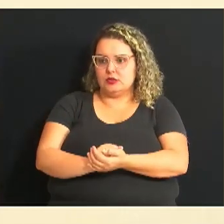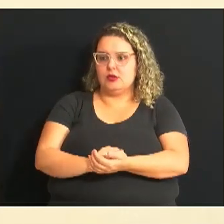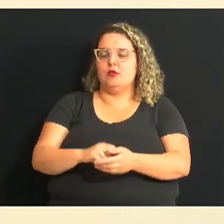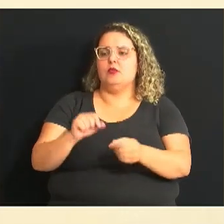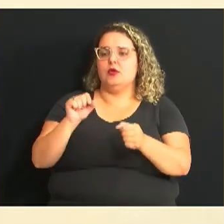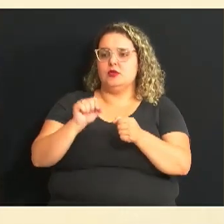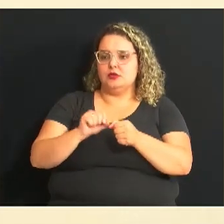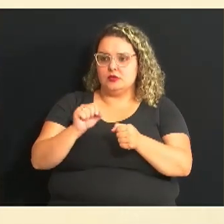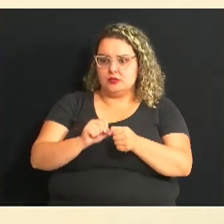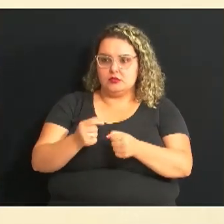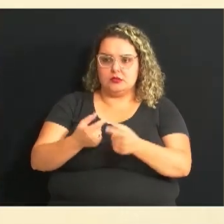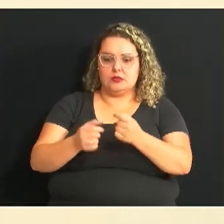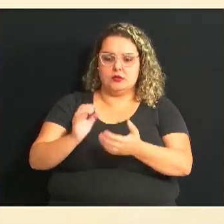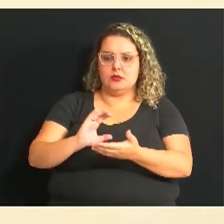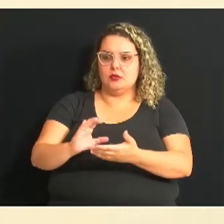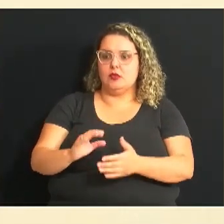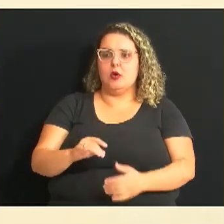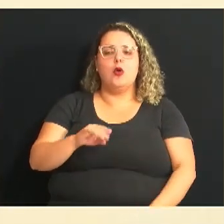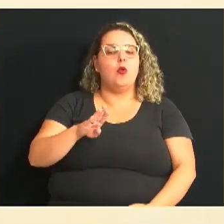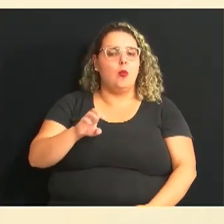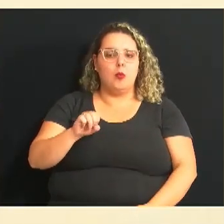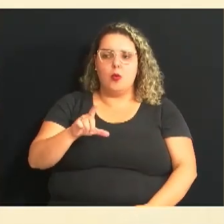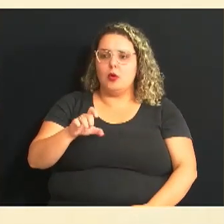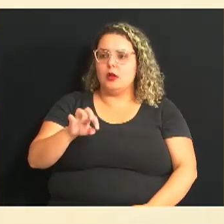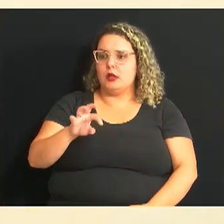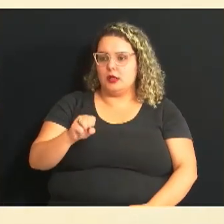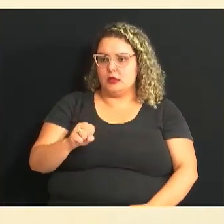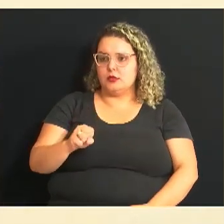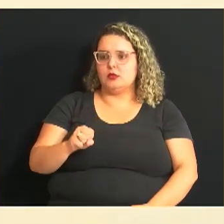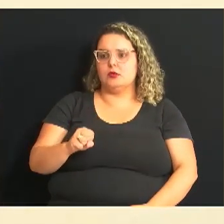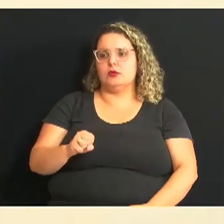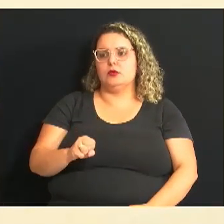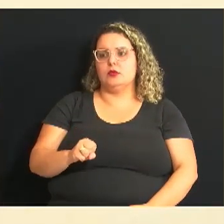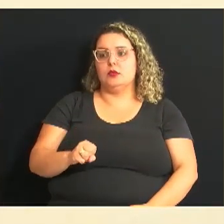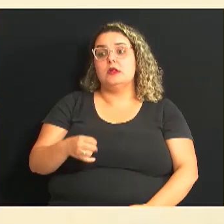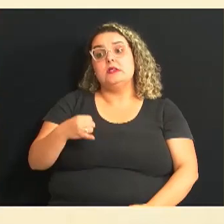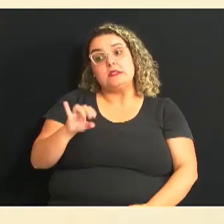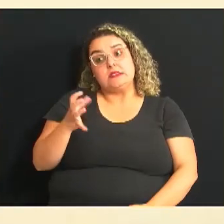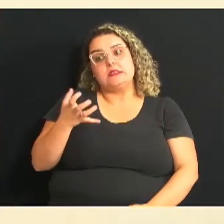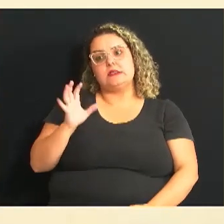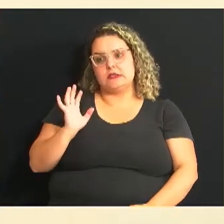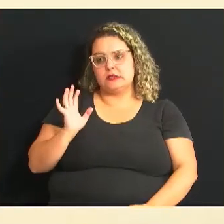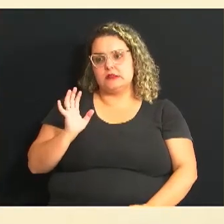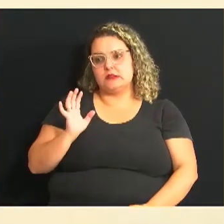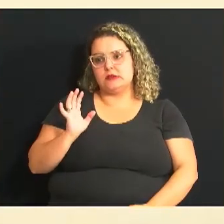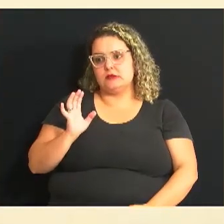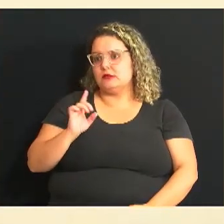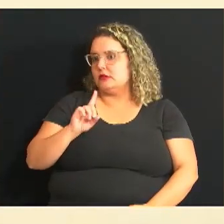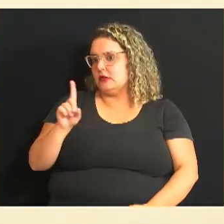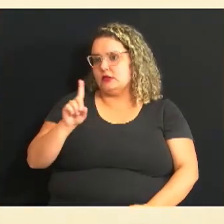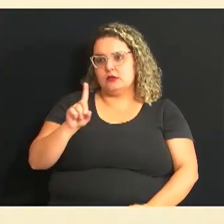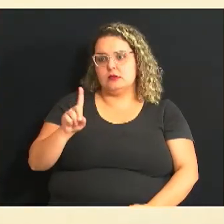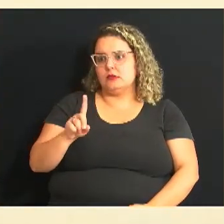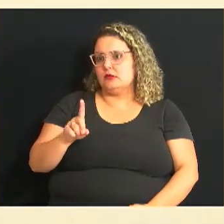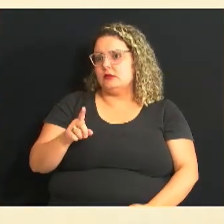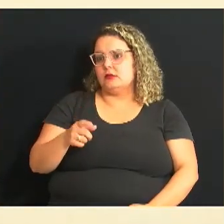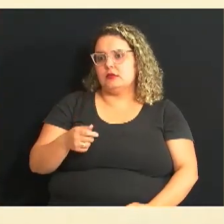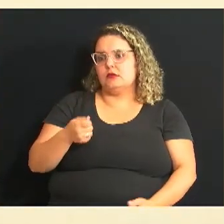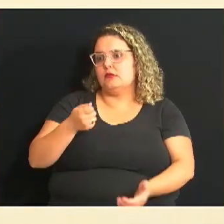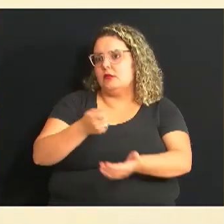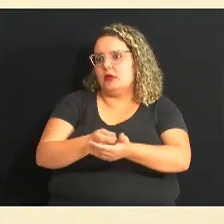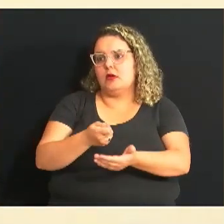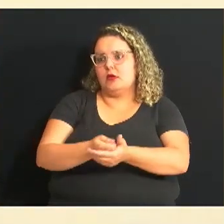uma destinação, gerar um boleto e você recolhe se você quiser. Mas, por exemplo... Não há nenhum tipo de cobrança, nenhum tipo